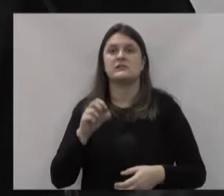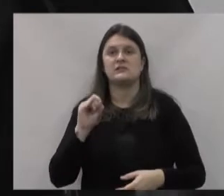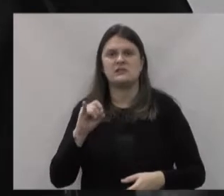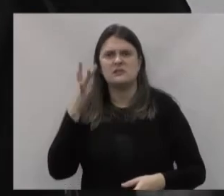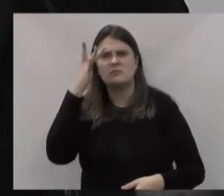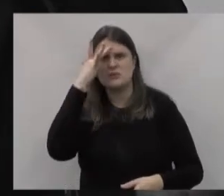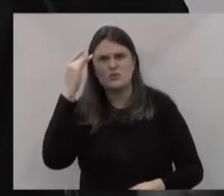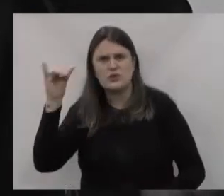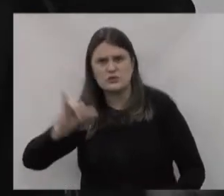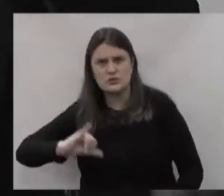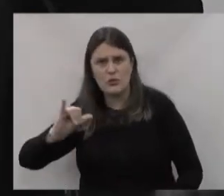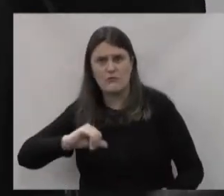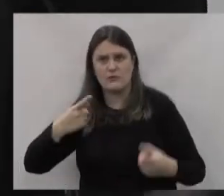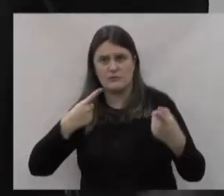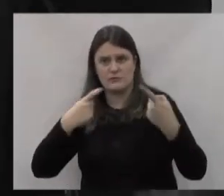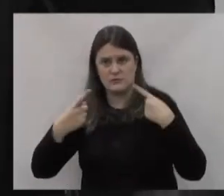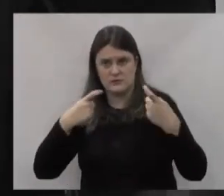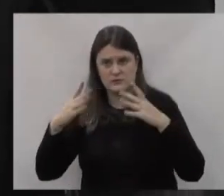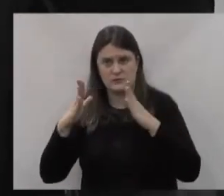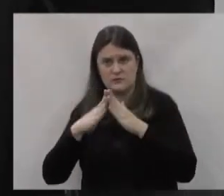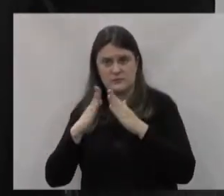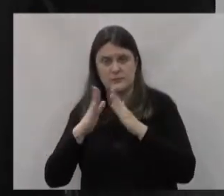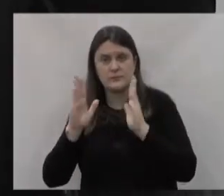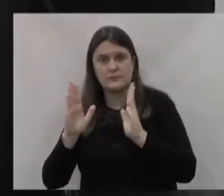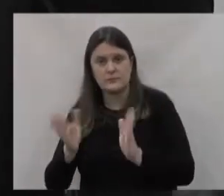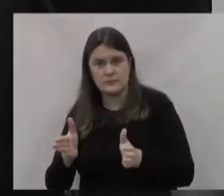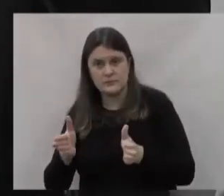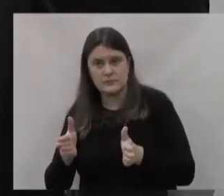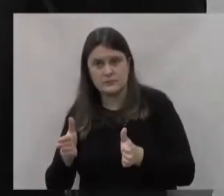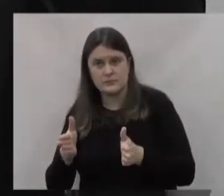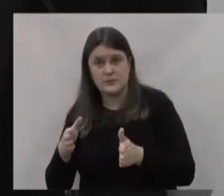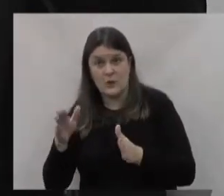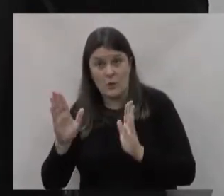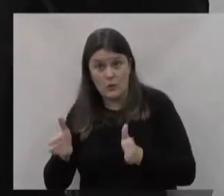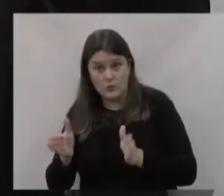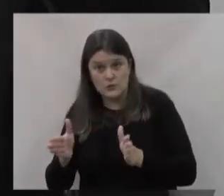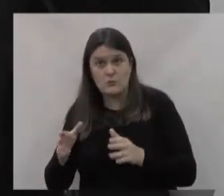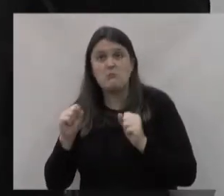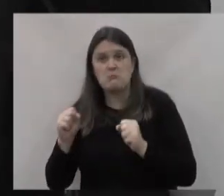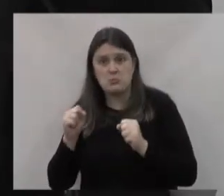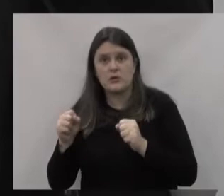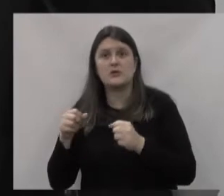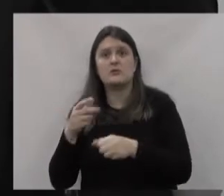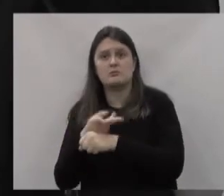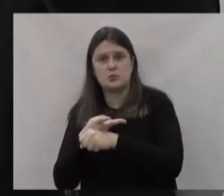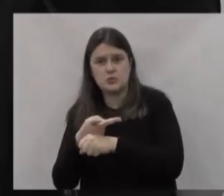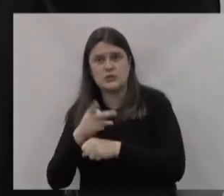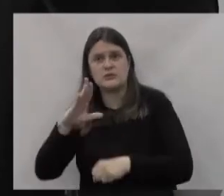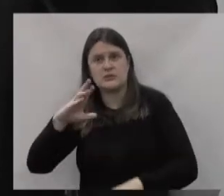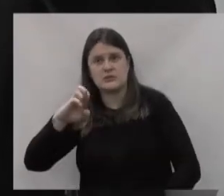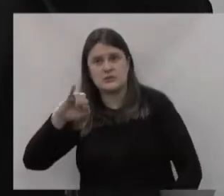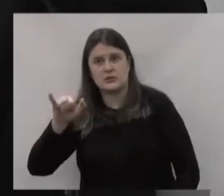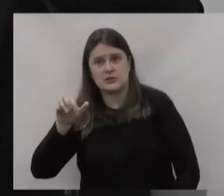alguém sofre de violência doméstica, hoje na cidade, pode procurar o Sejusc. Claro, tem o 180, o